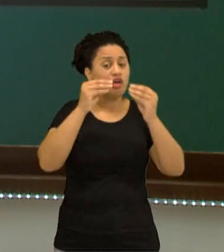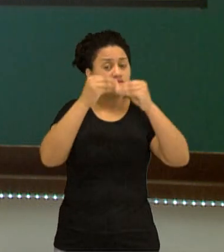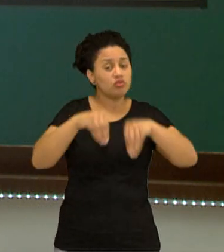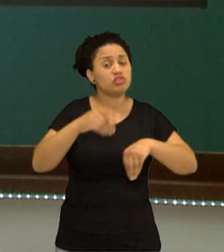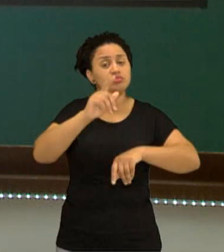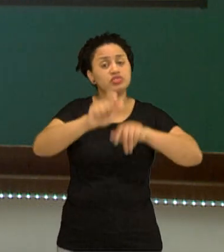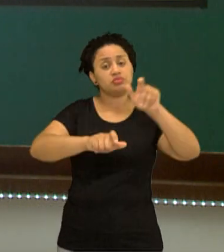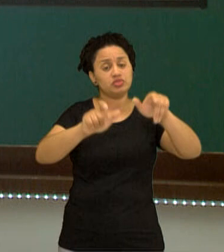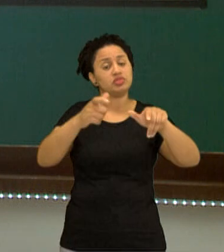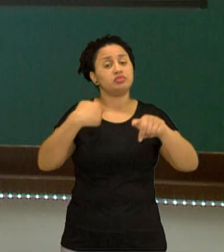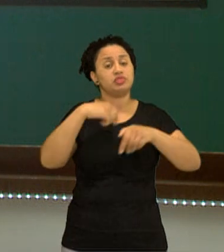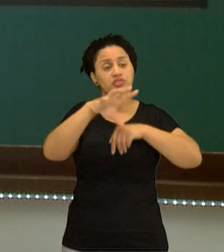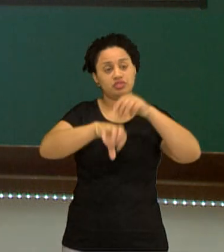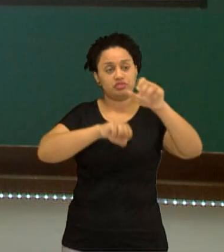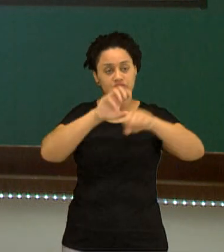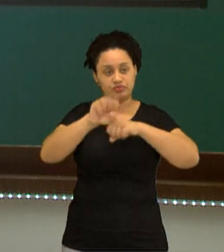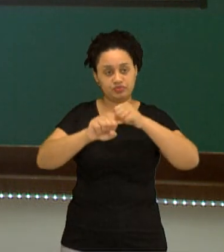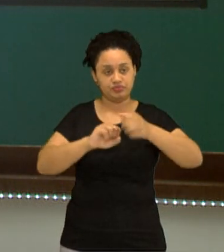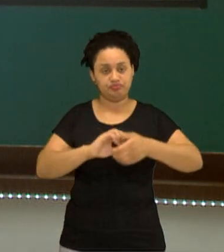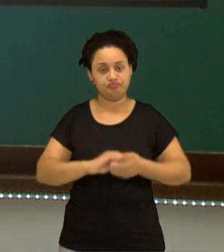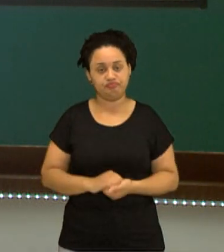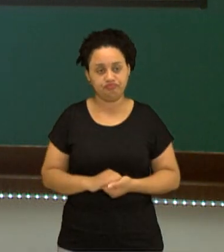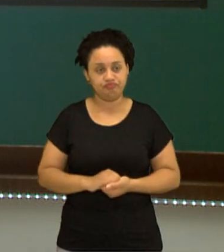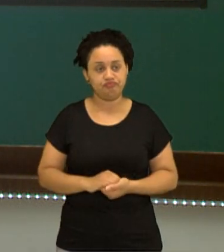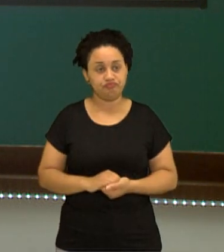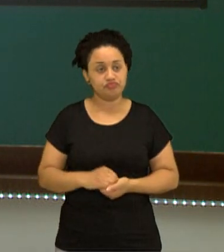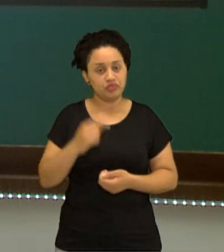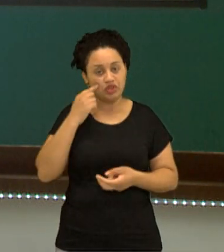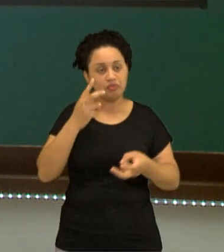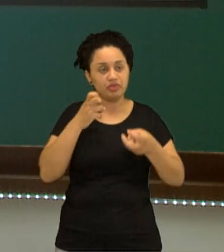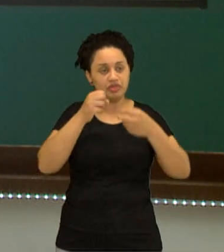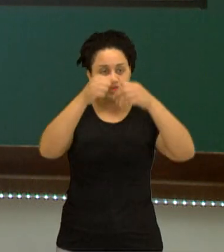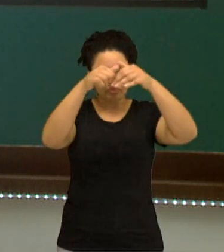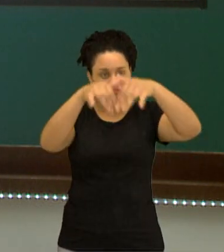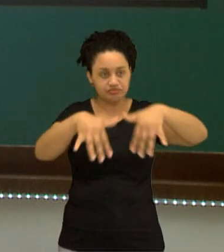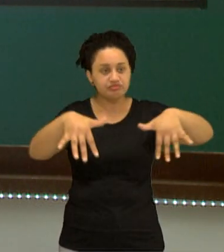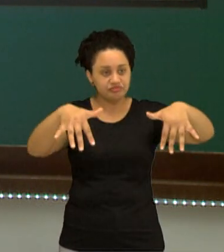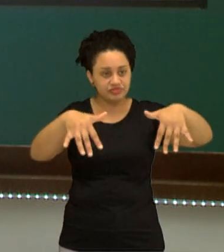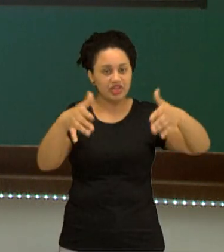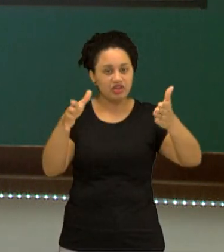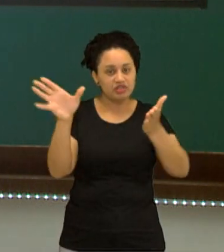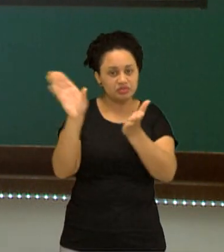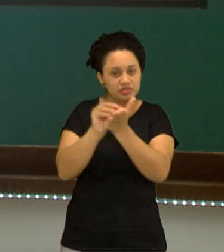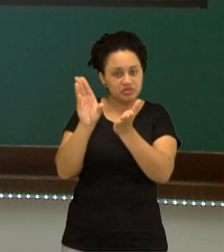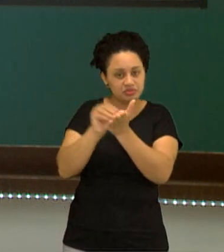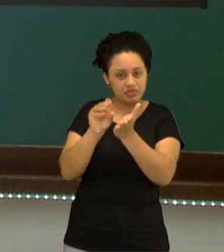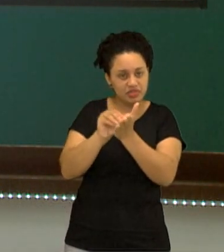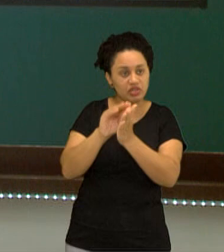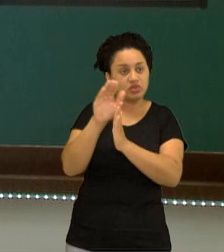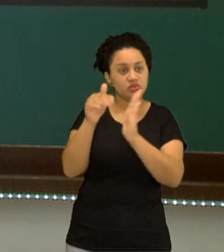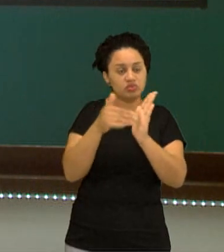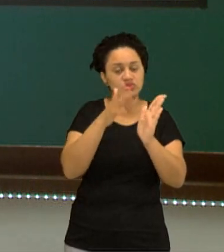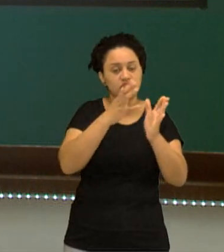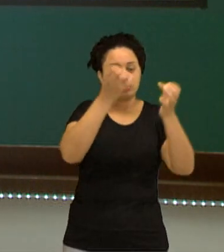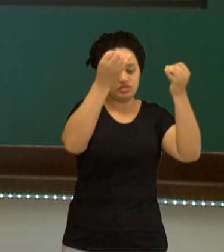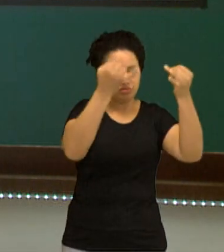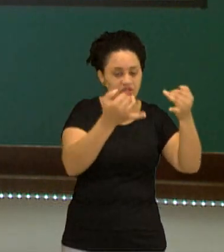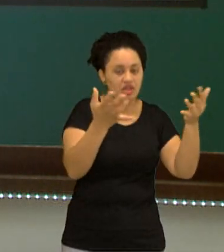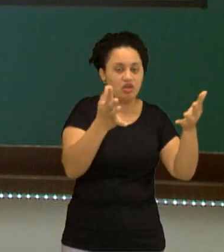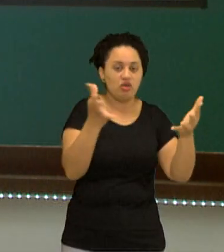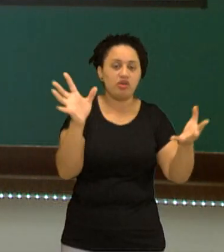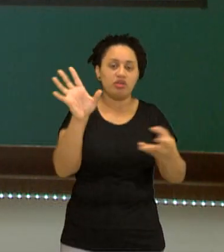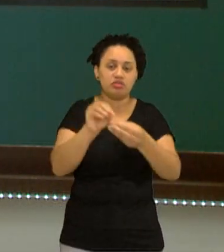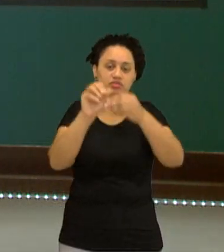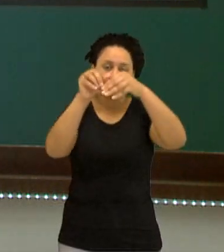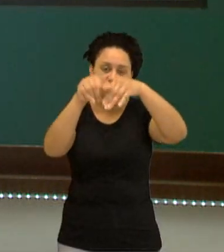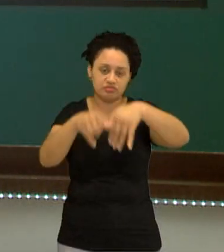as pessoas, vão ter que recolher. Olhem o mapa conceitual. Vamos anotar? Tudo que nós conversamos nessa aula